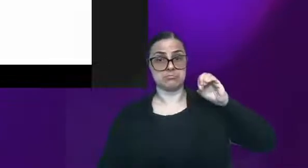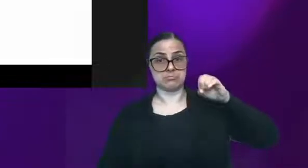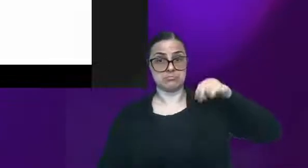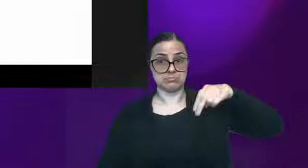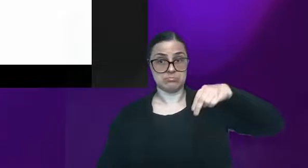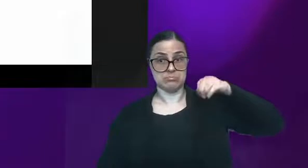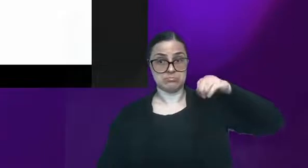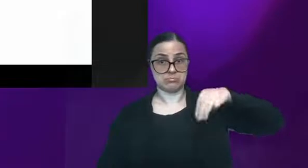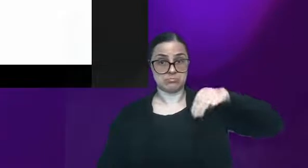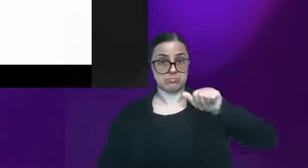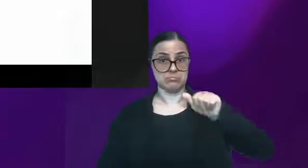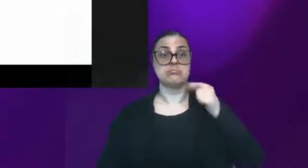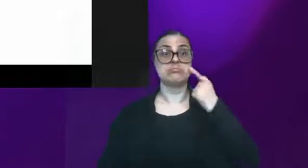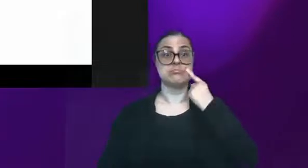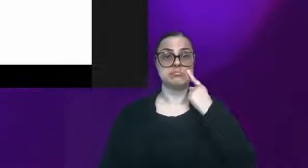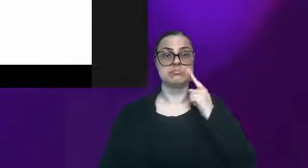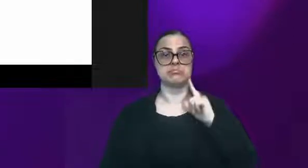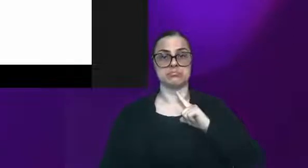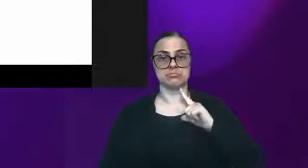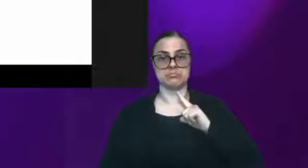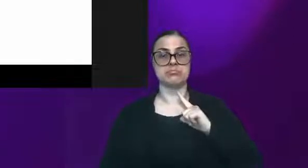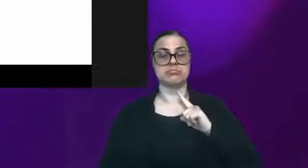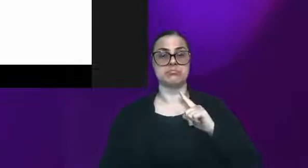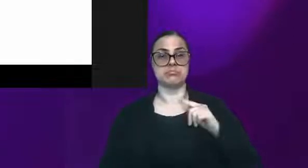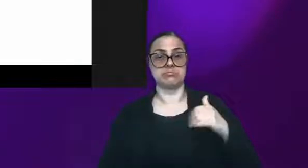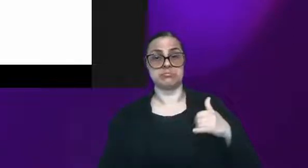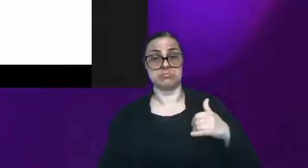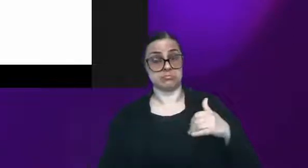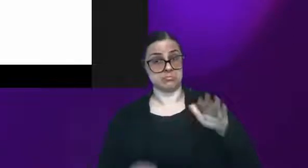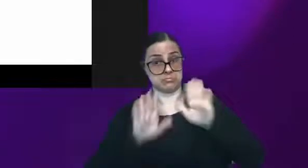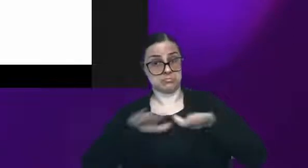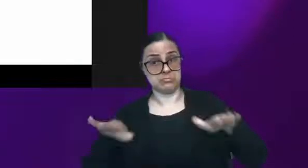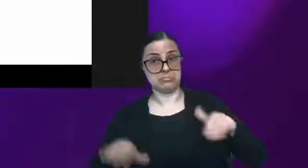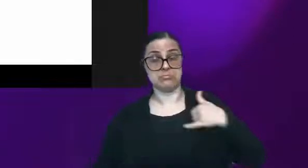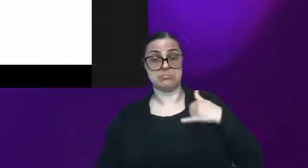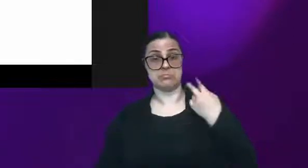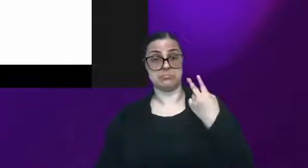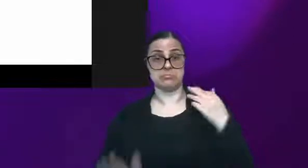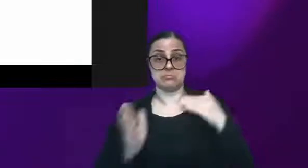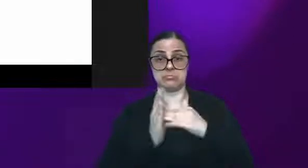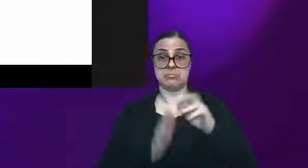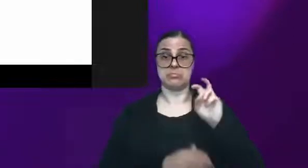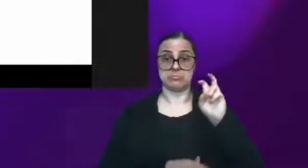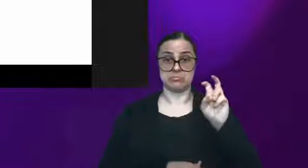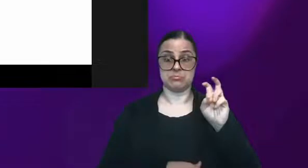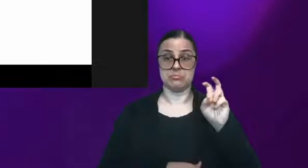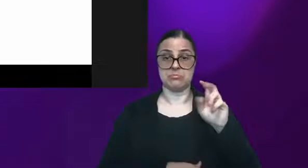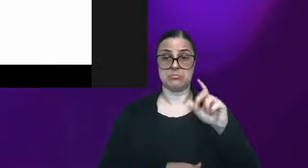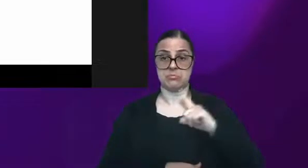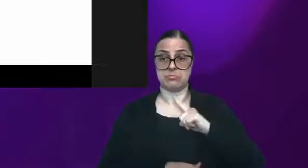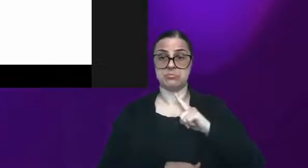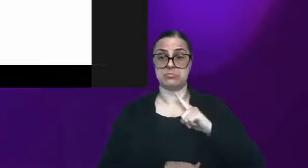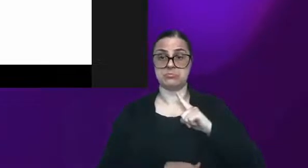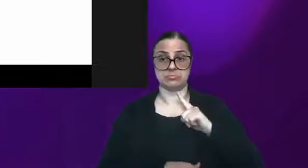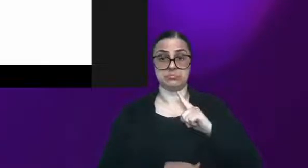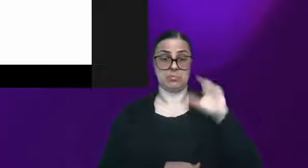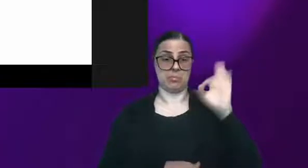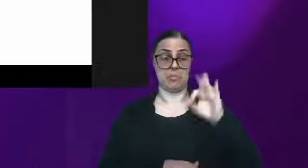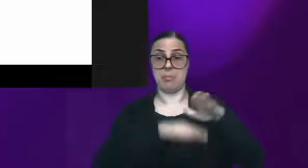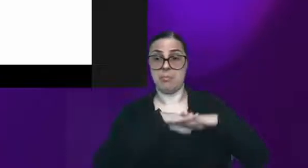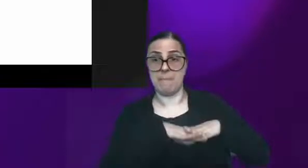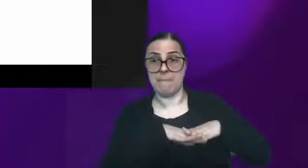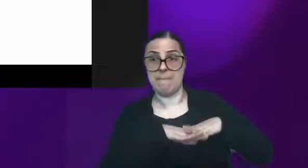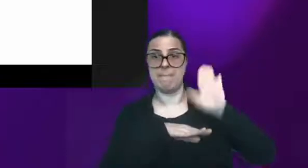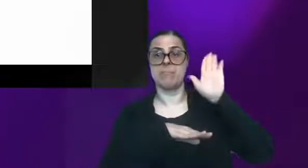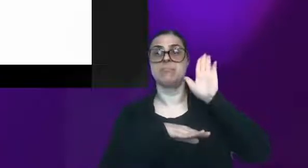5 anos em colangiocarcinoma, sobretudo perihilar, que é superior àquilo que nós obtemos